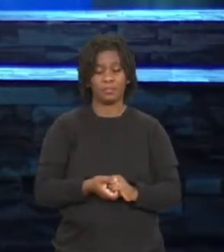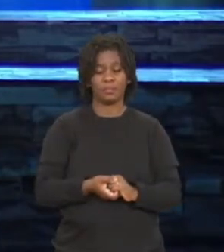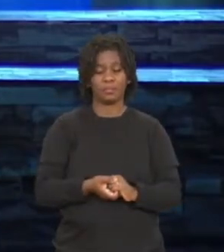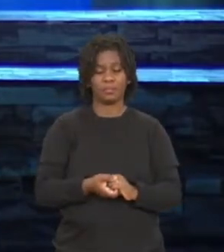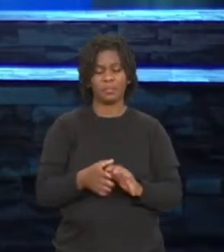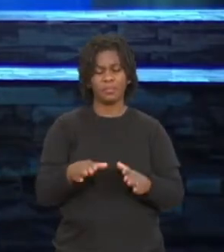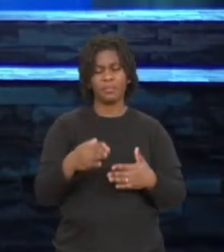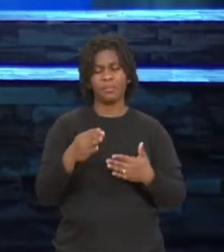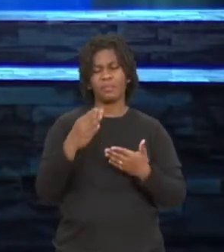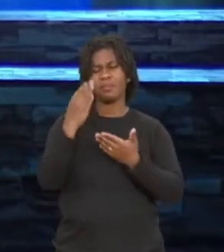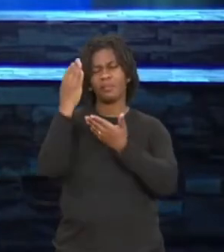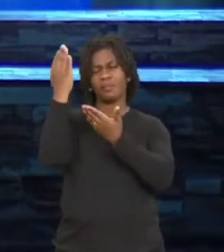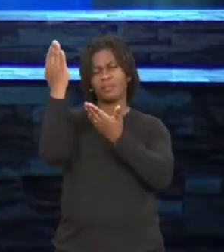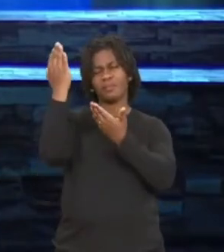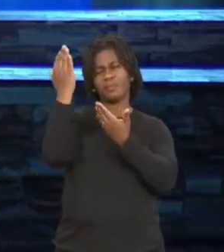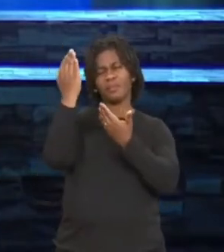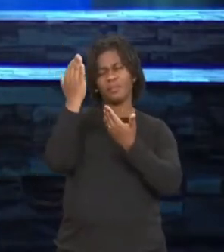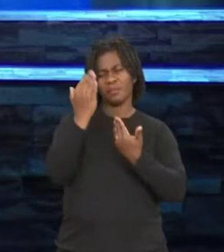Vem, meu Pai.